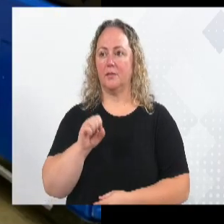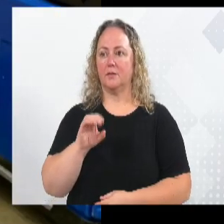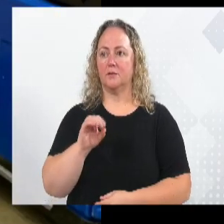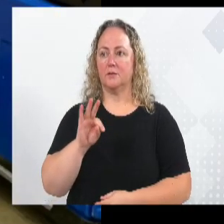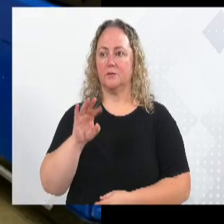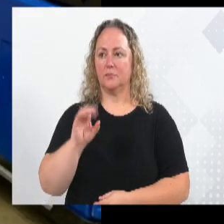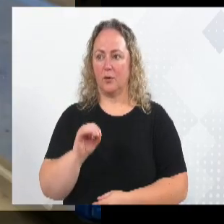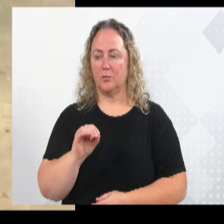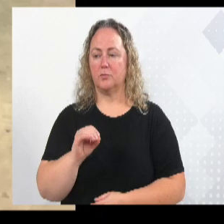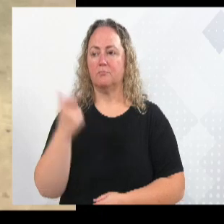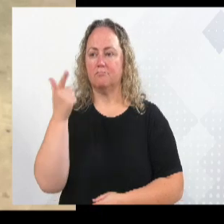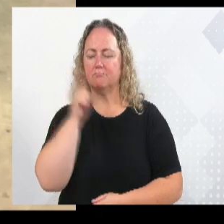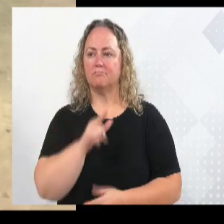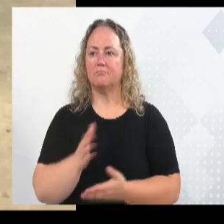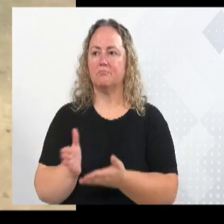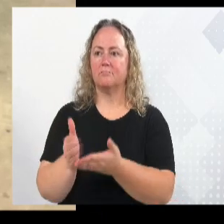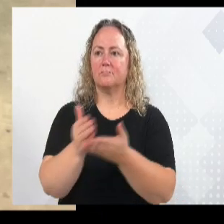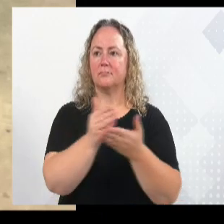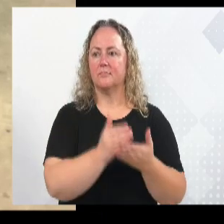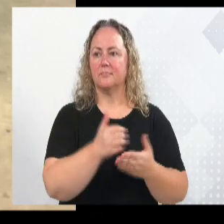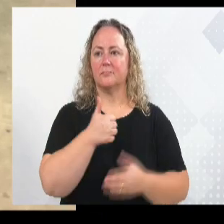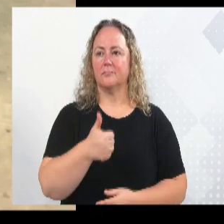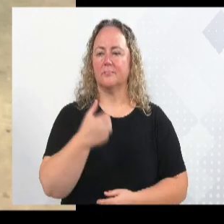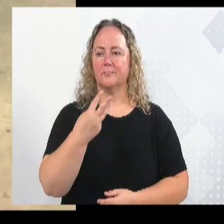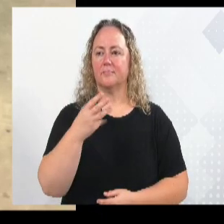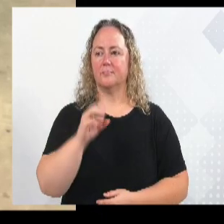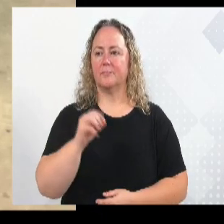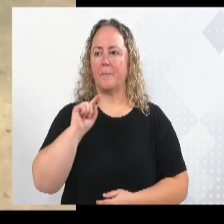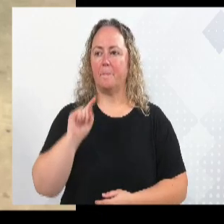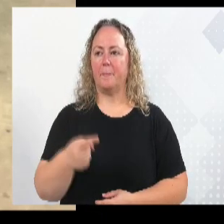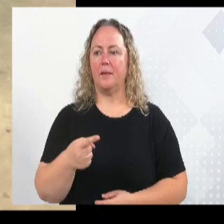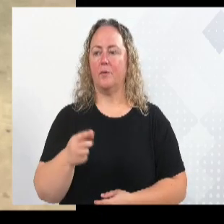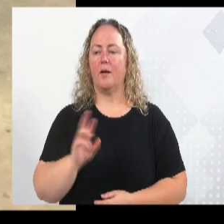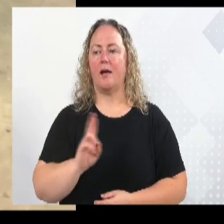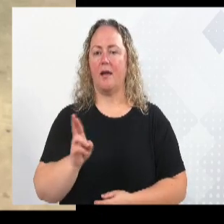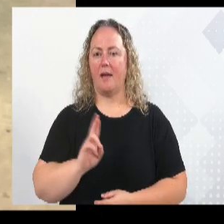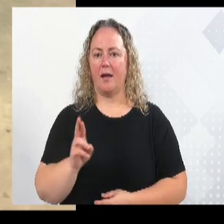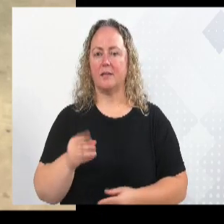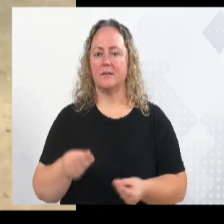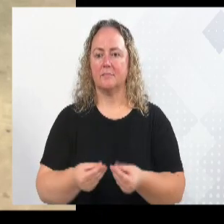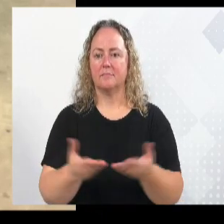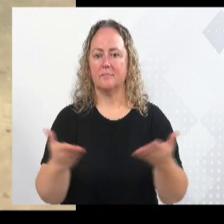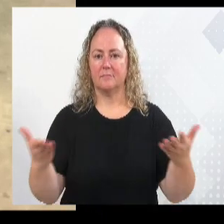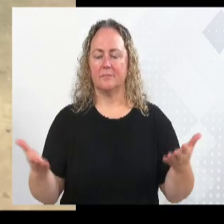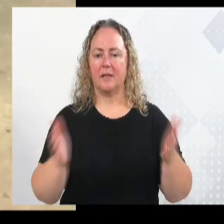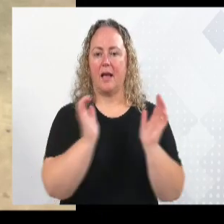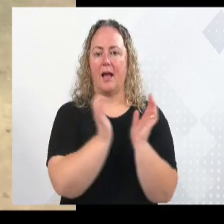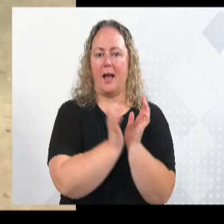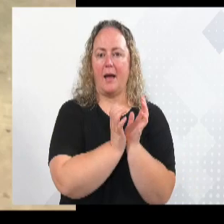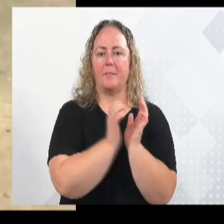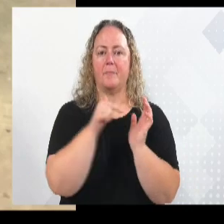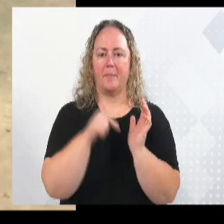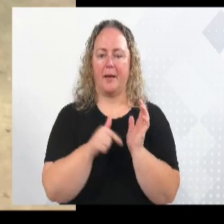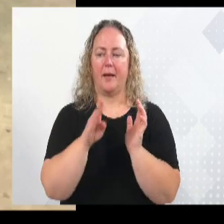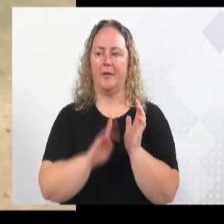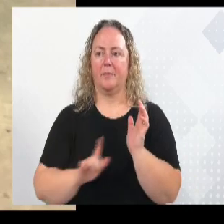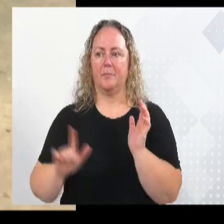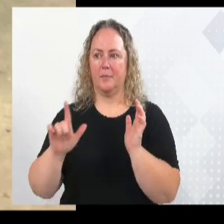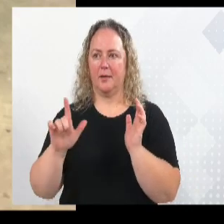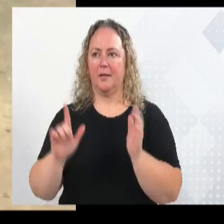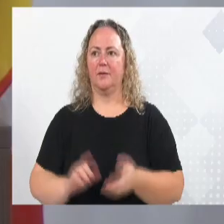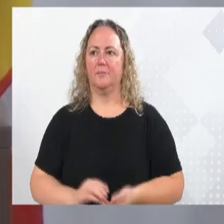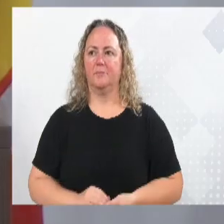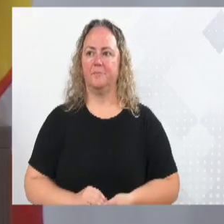conseguir levantar mais de 130 mil reais para doar para pai de Blumenau esse ano